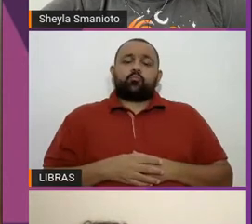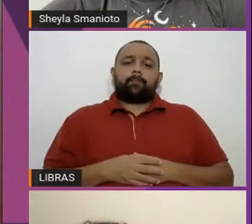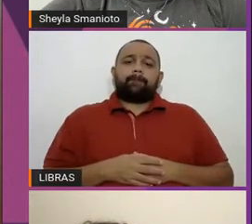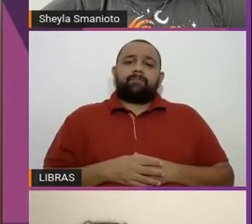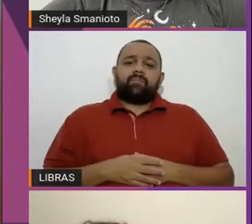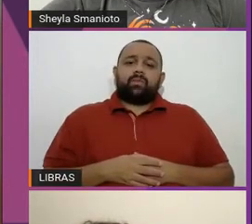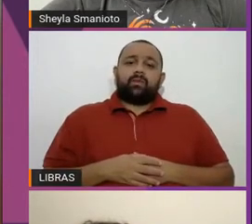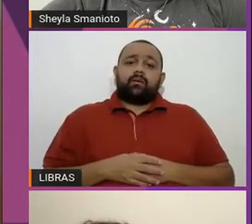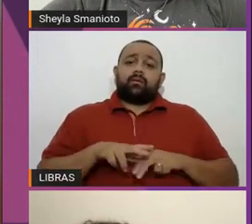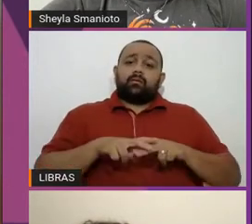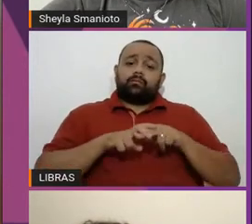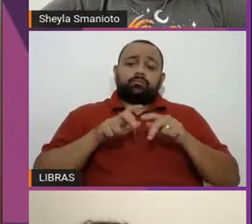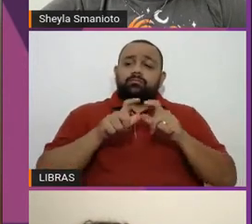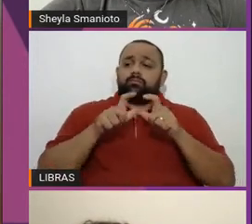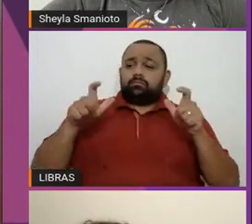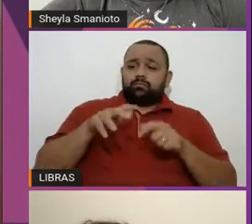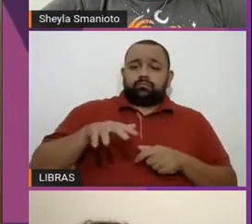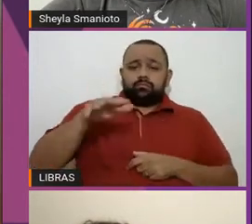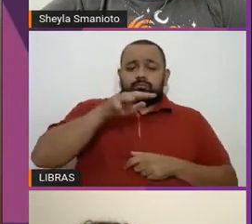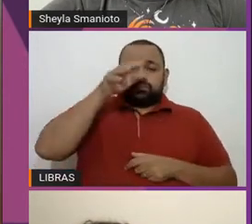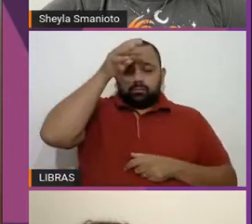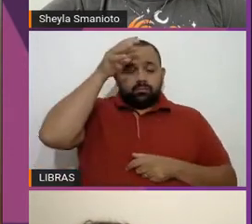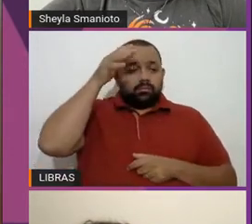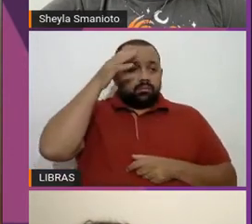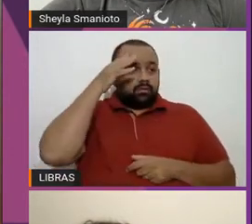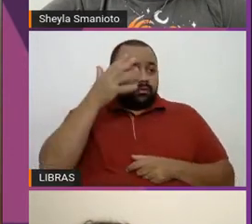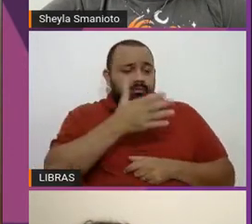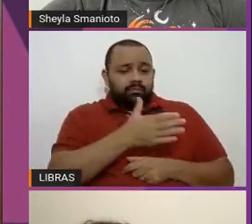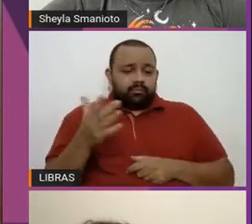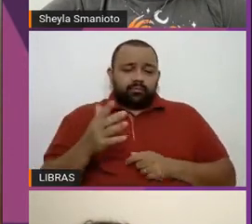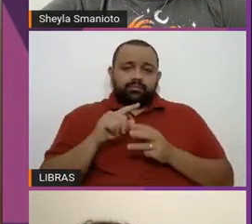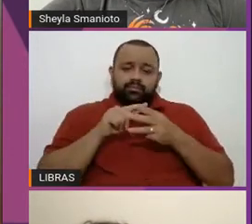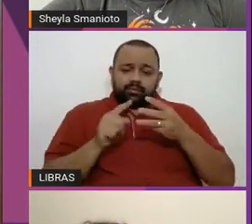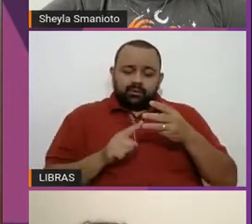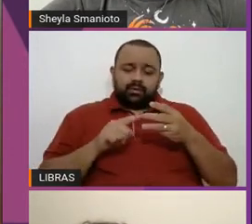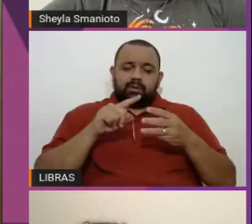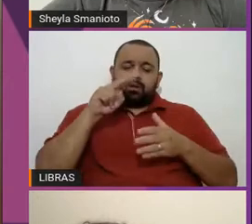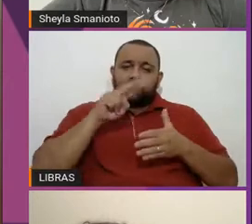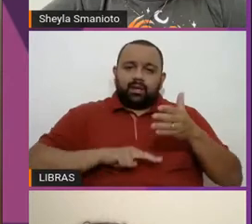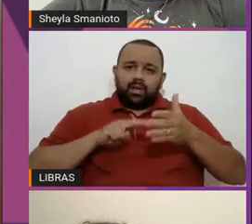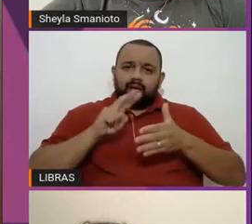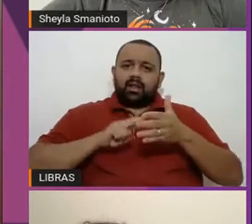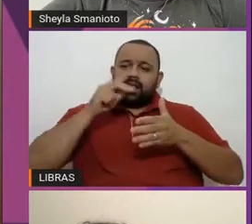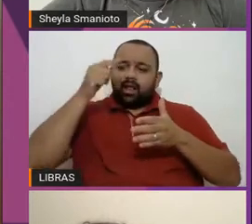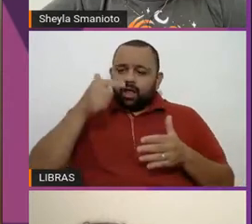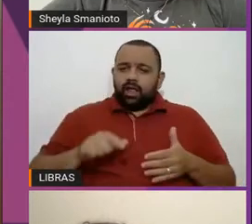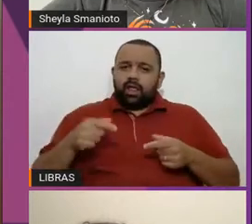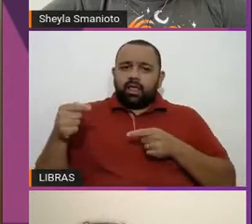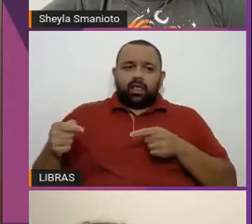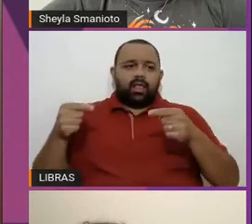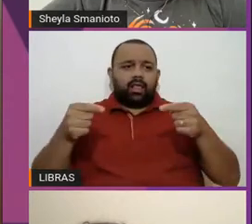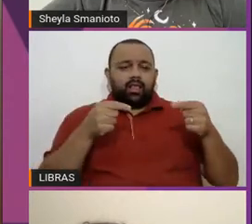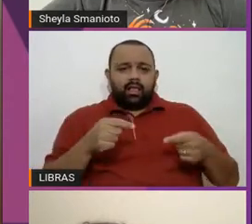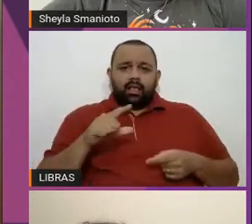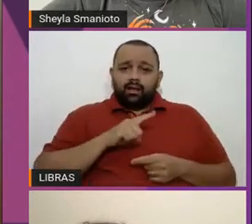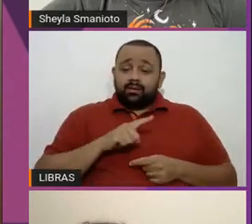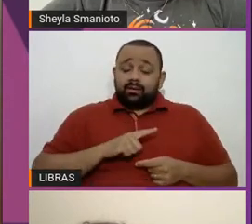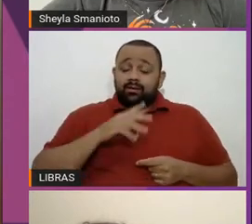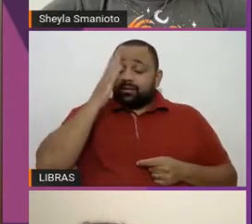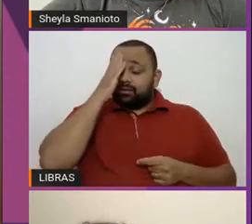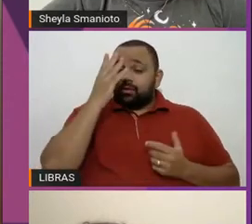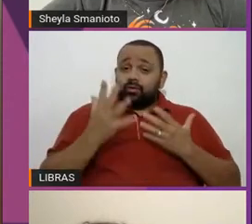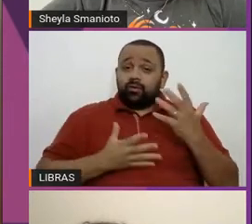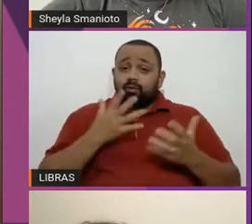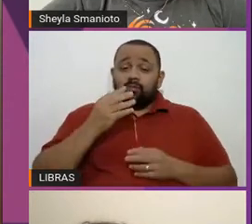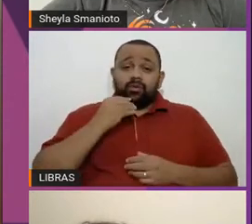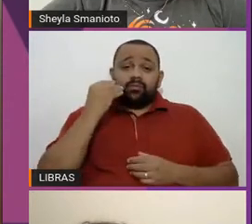de maneira geral a obra de vocês três na sendo lida e relida e discutida e eu queria saber